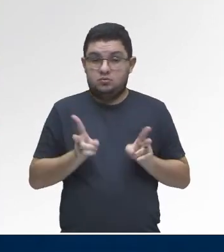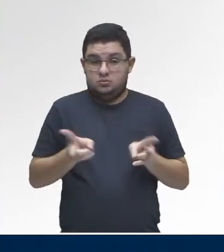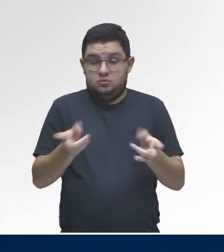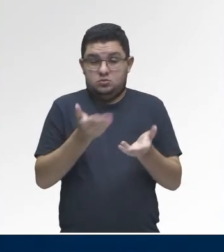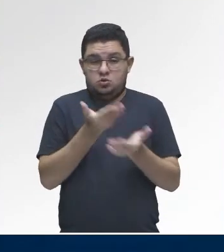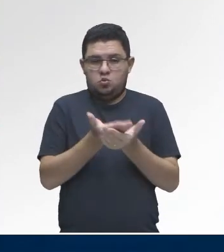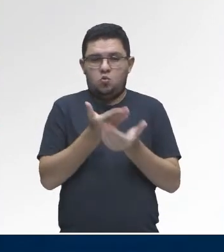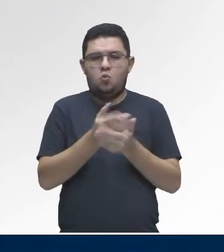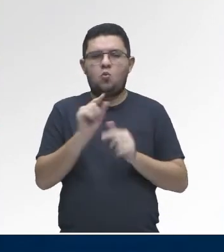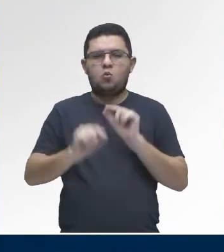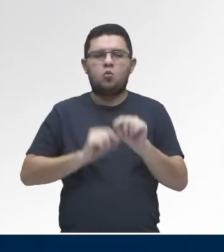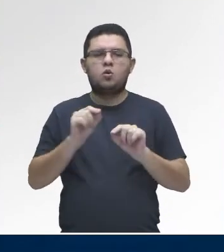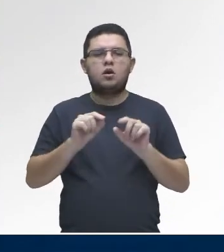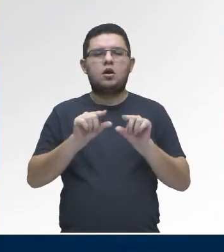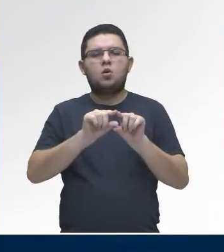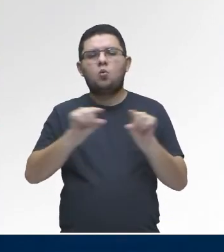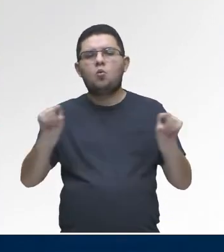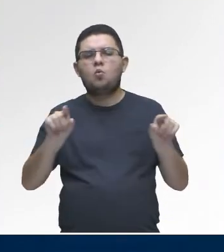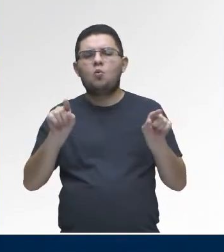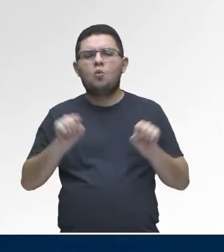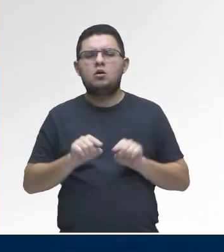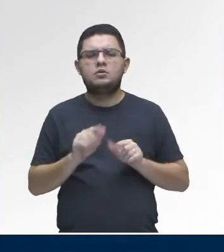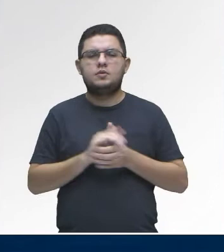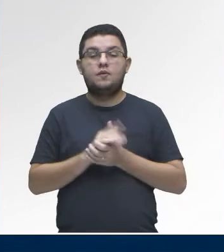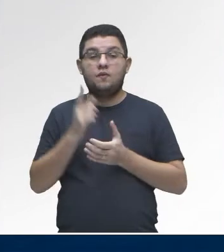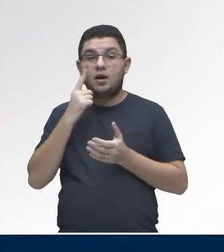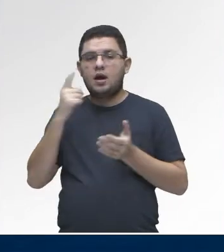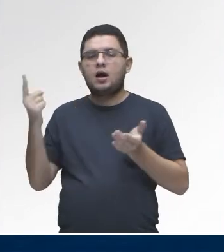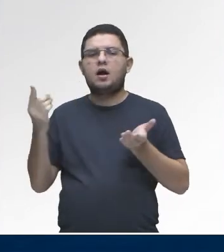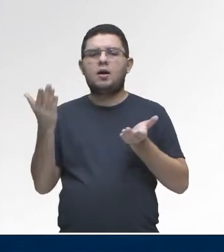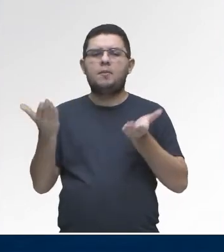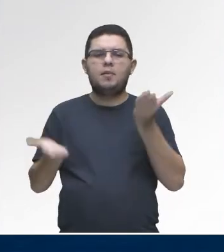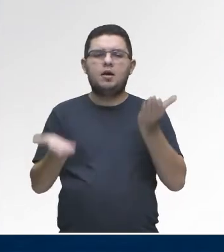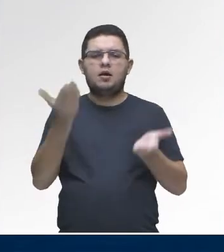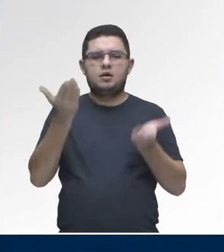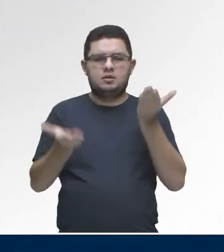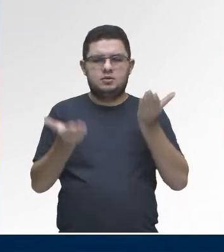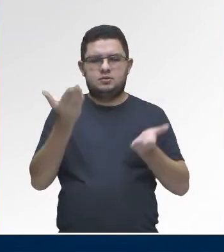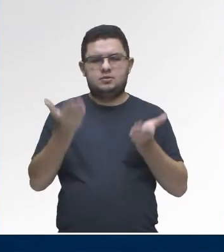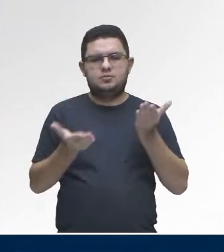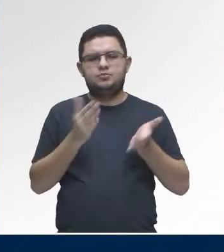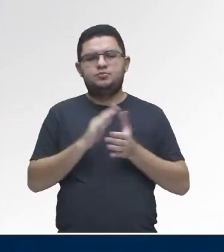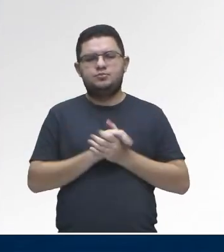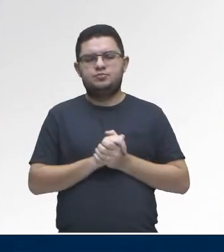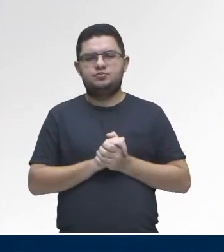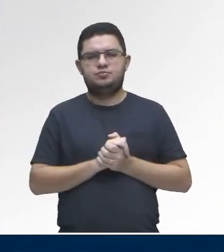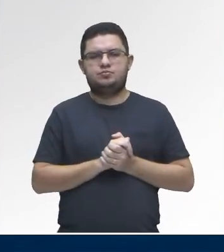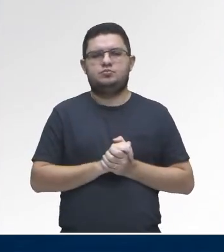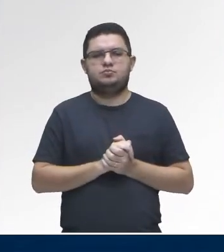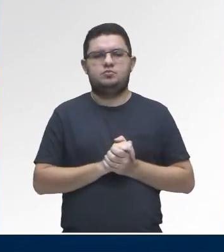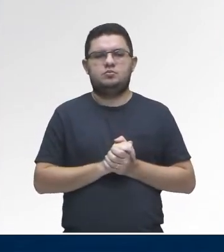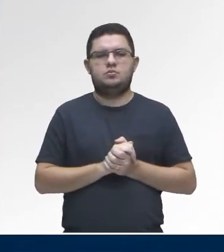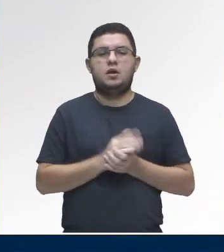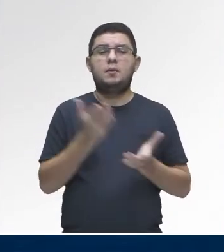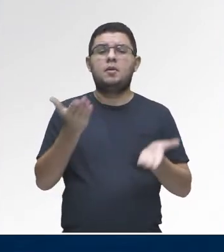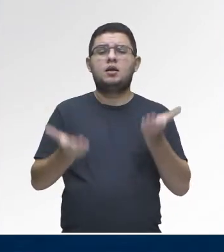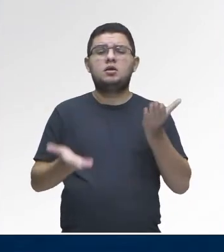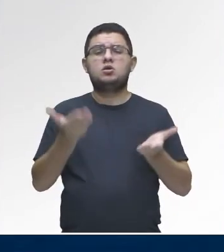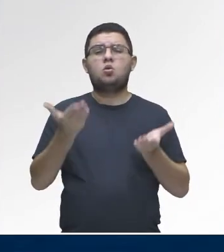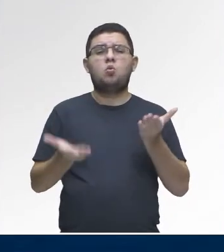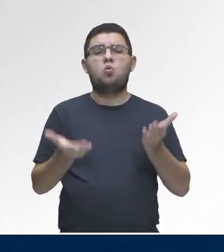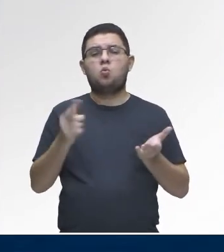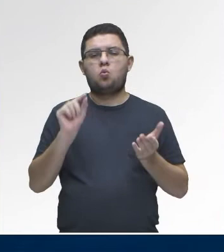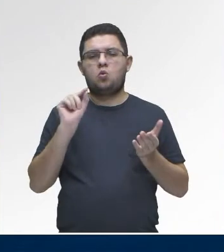equações. Veja a balança a seguir. Então, a gente tem na balança, de um lado, a gente tem